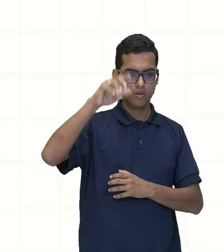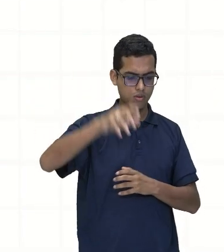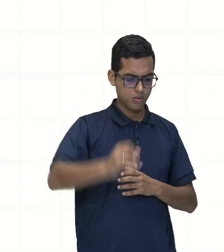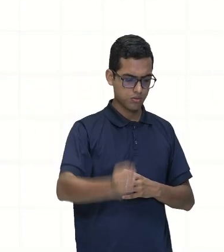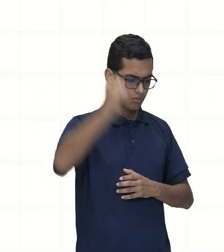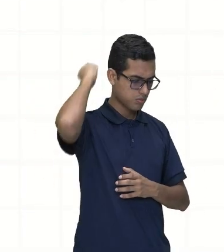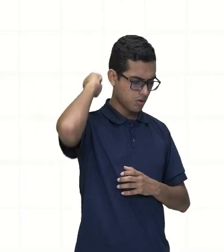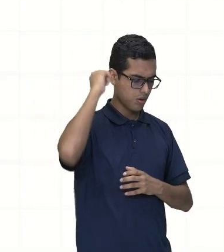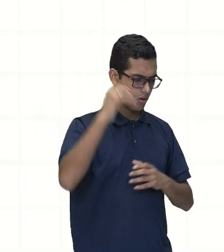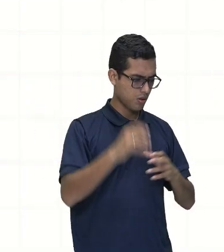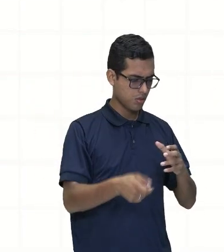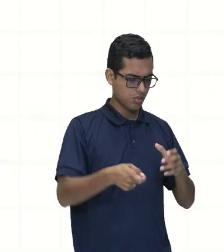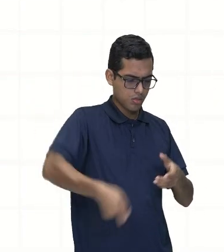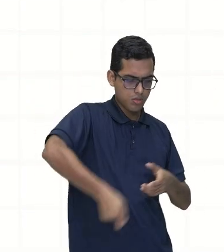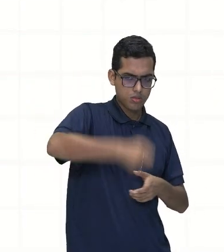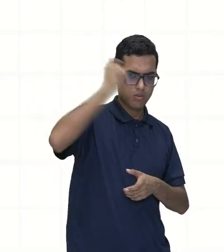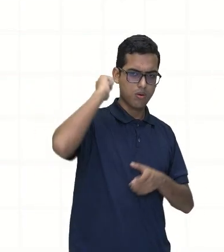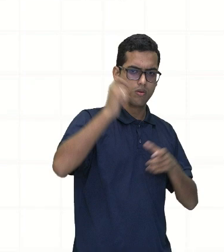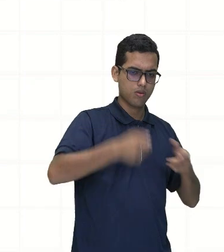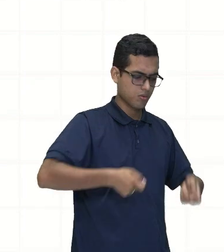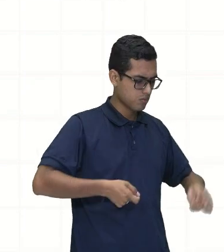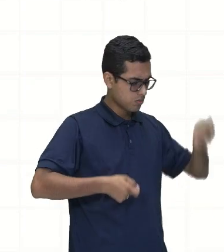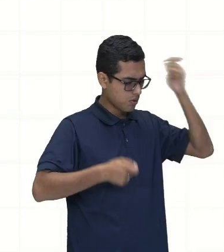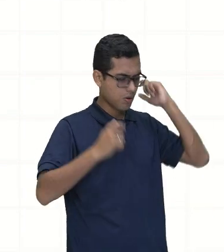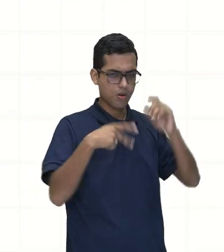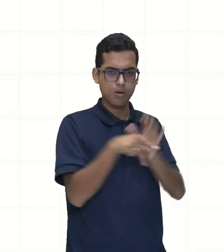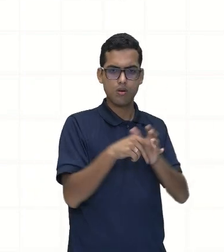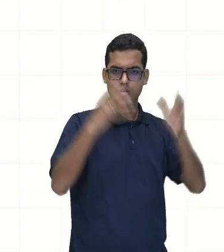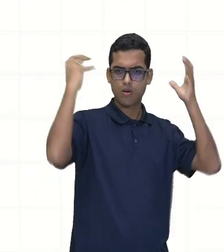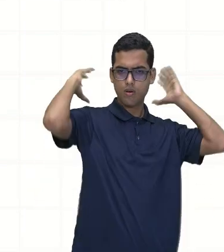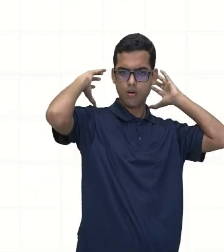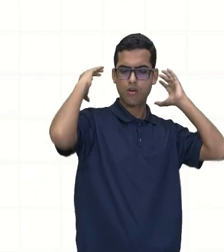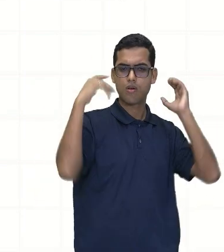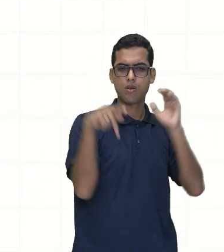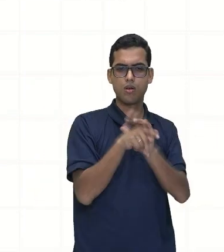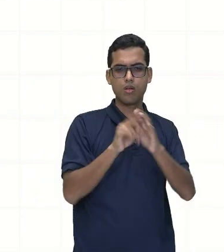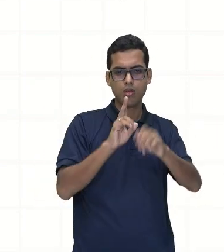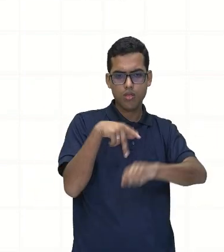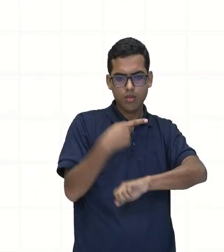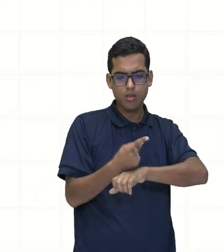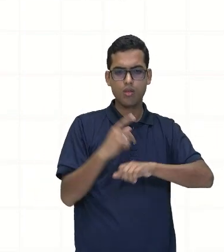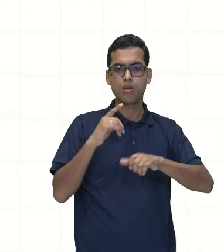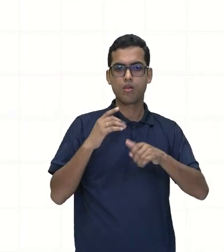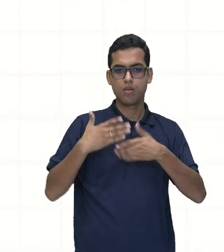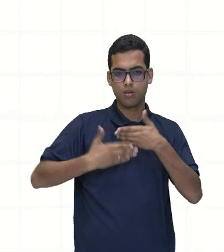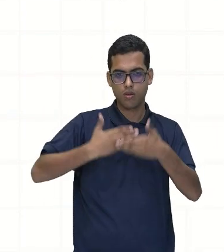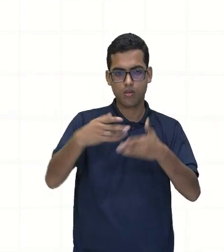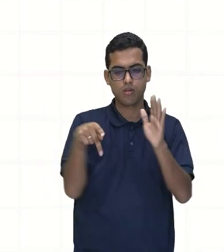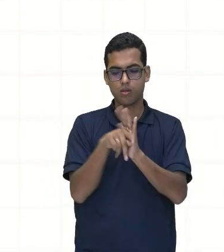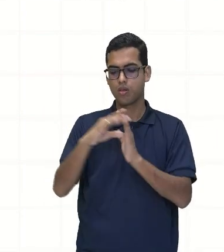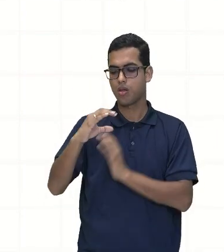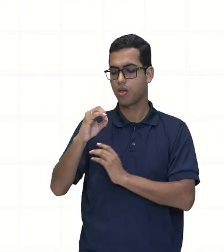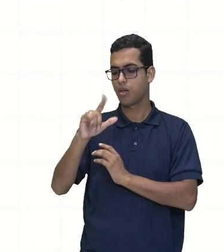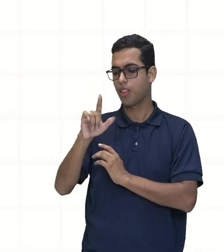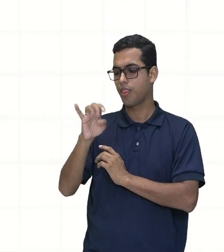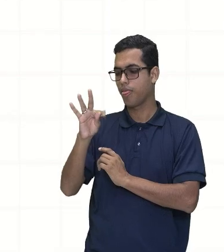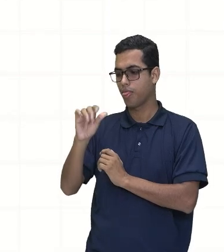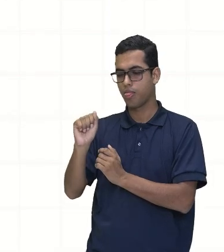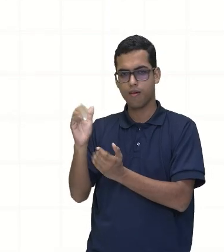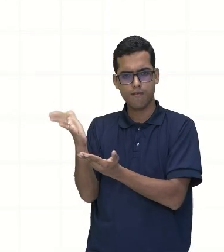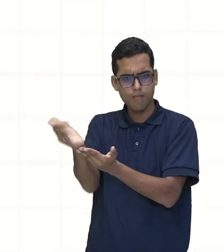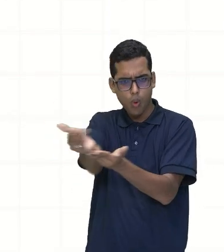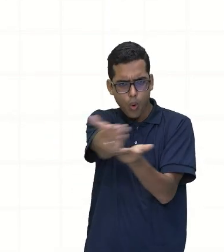é feito essa coleta, né, dessa castanha na floresta. E durante a coleta, nós temos aí os castanheiros, eles